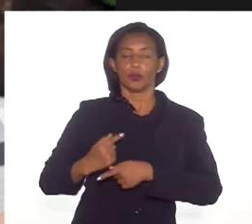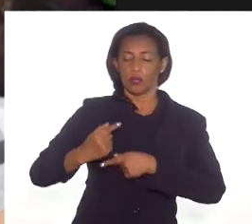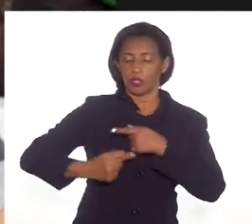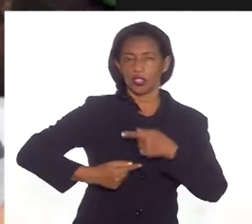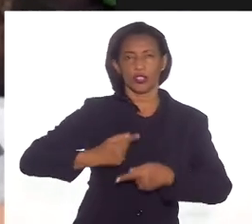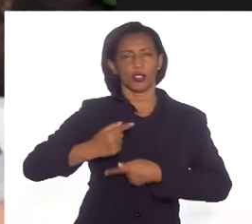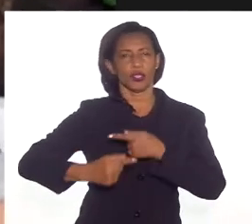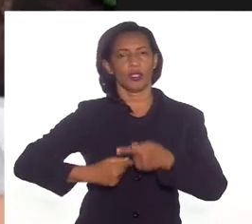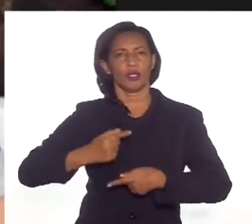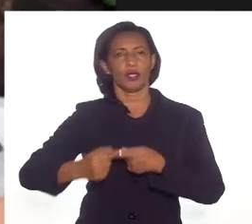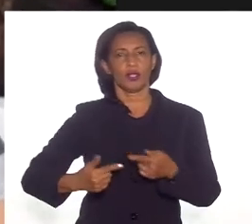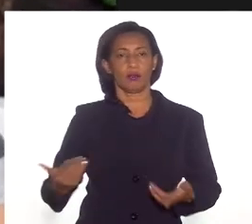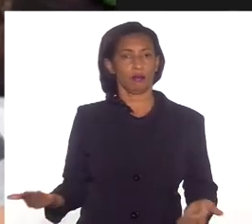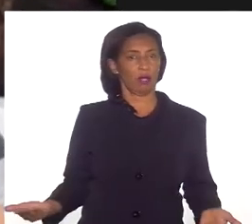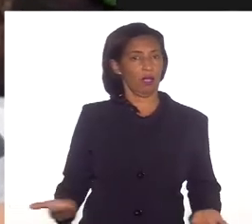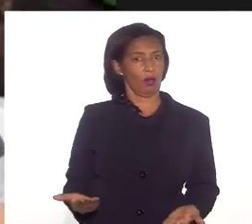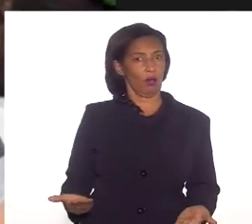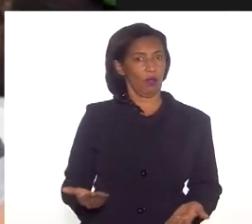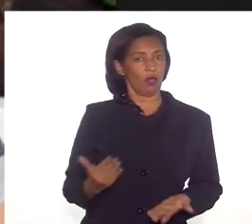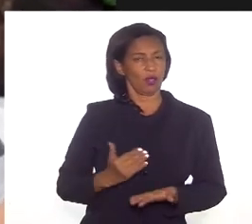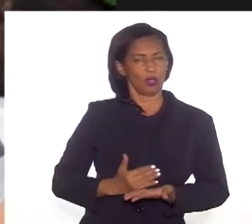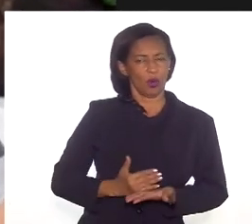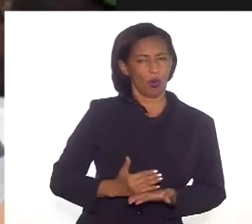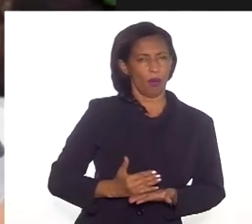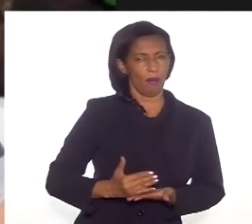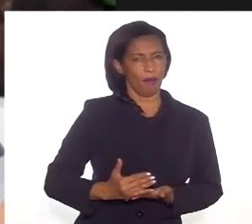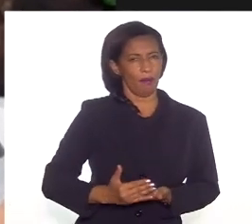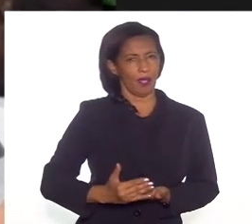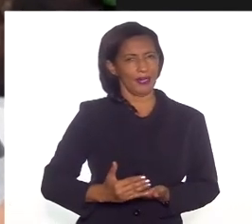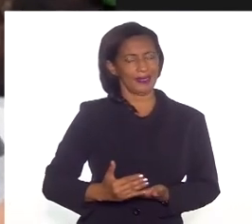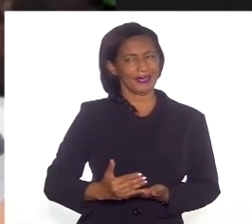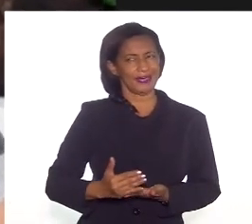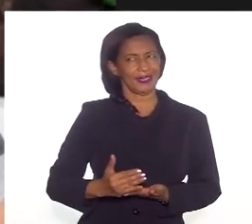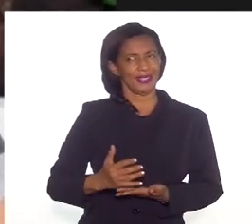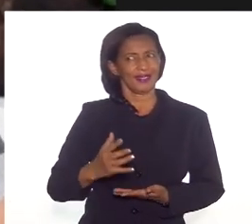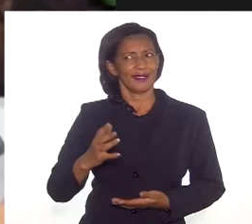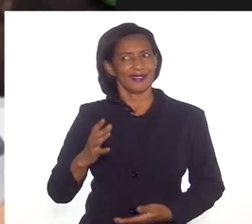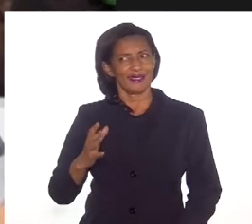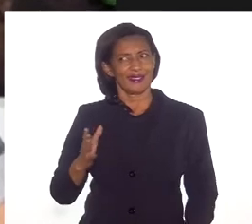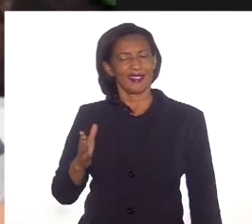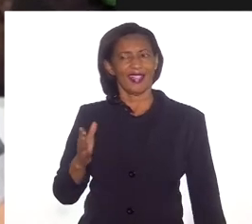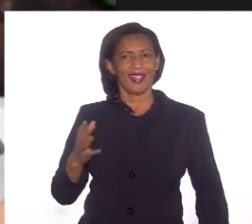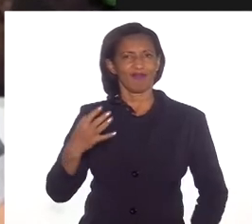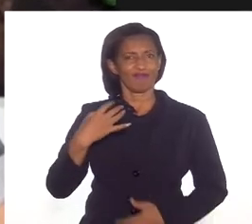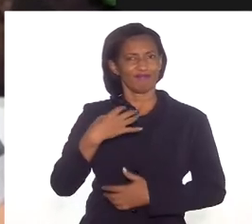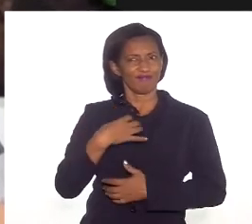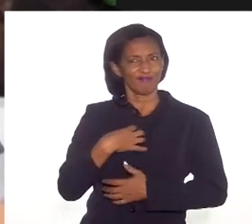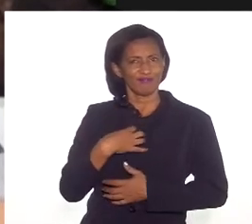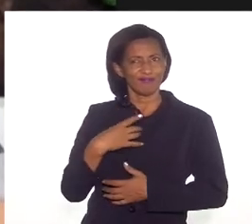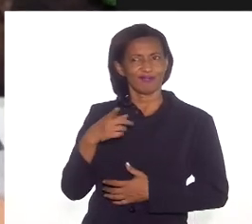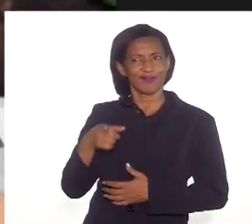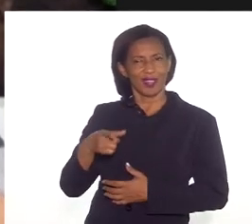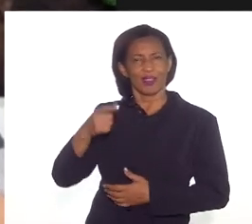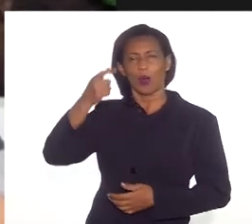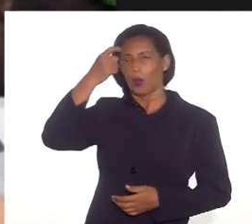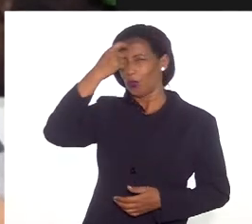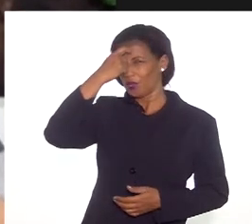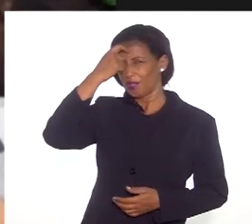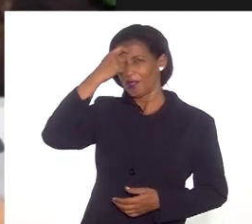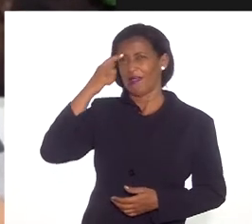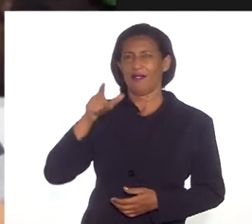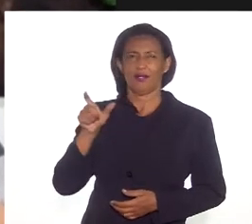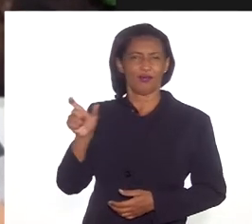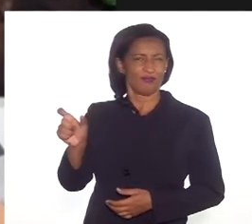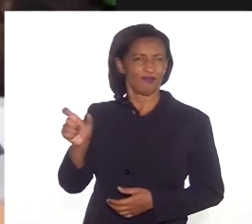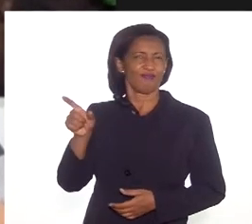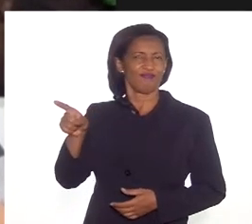uma geração que agora já começa a dar sinais de que tá um pouco mais